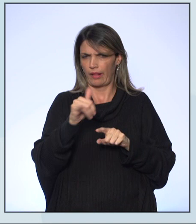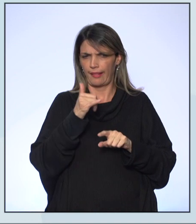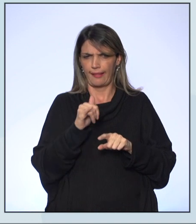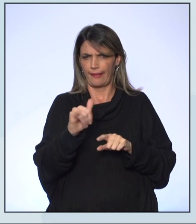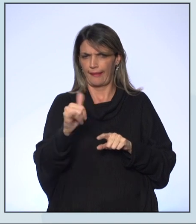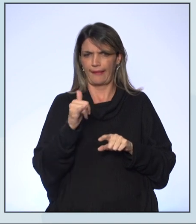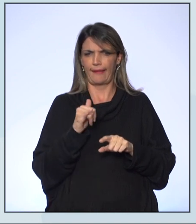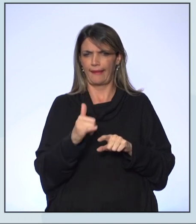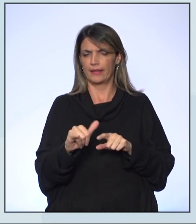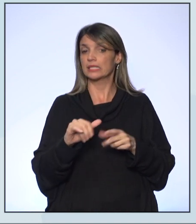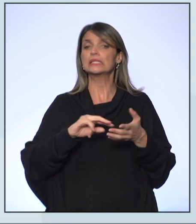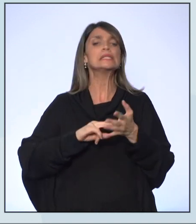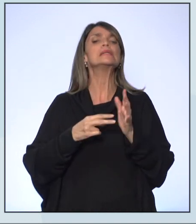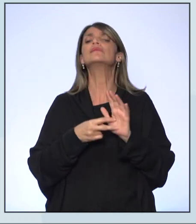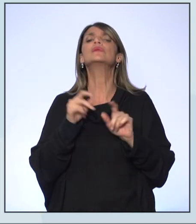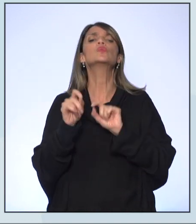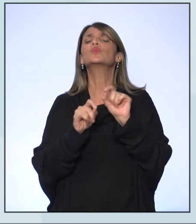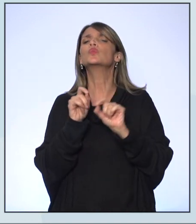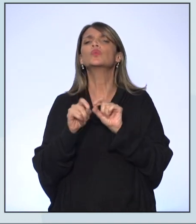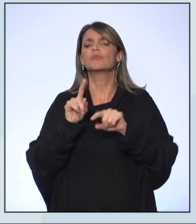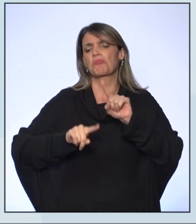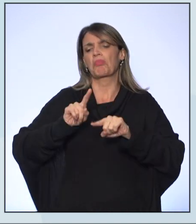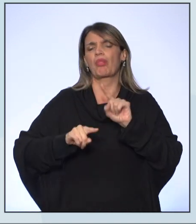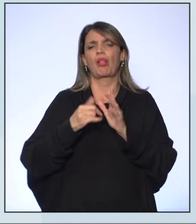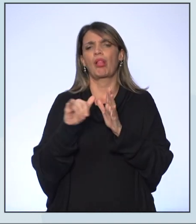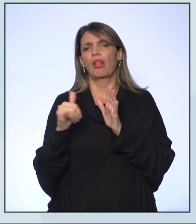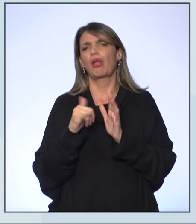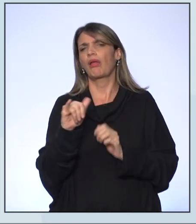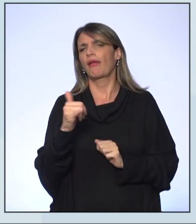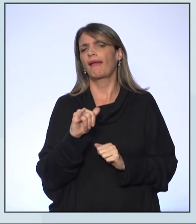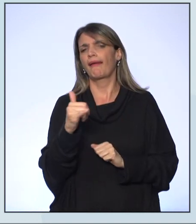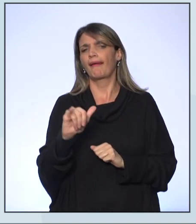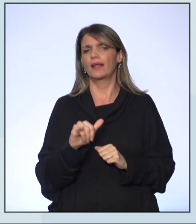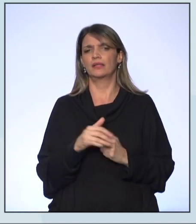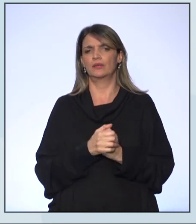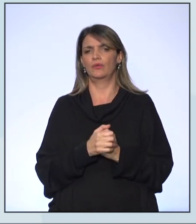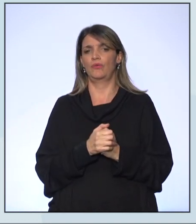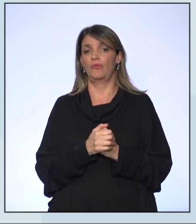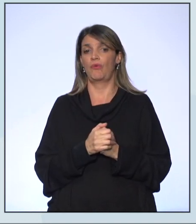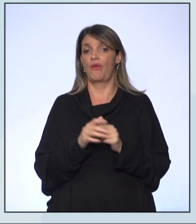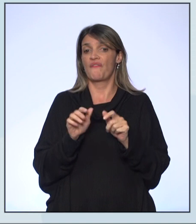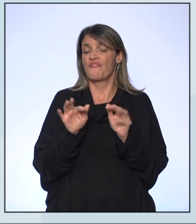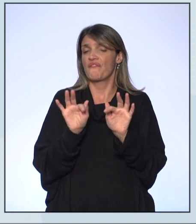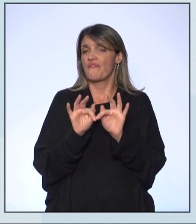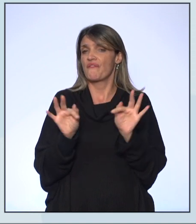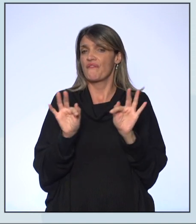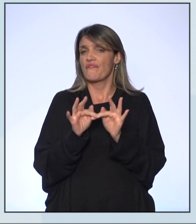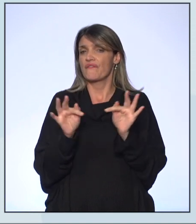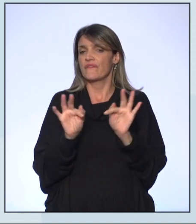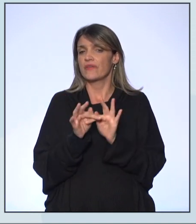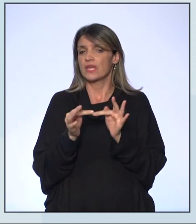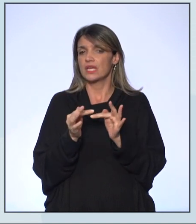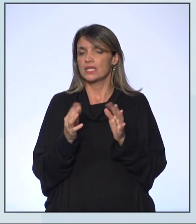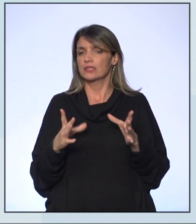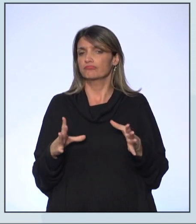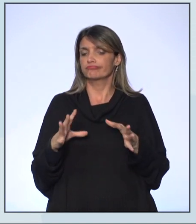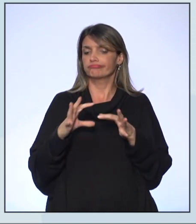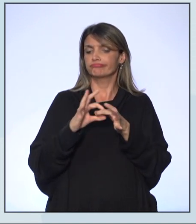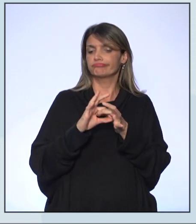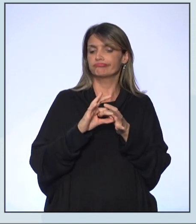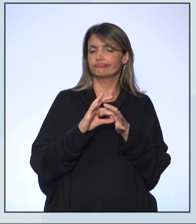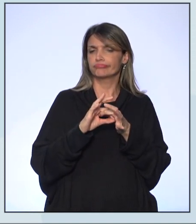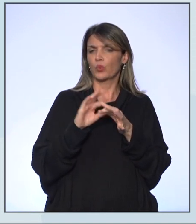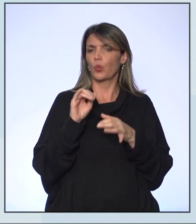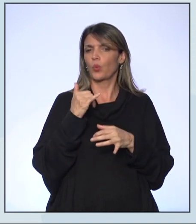dessas especificações dos aparelhos elétricos e as grandezas físicas que estão relacionadas com